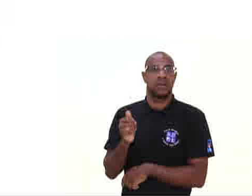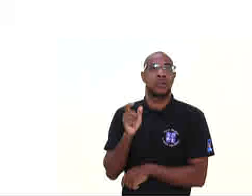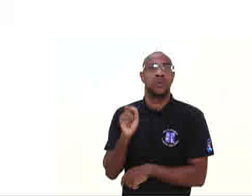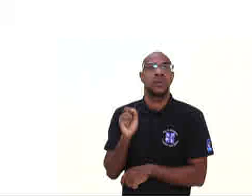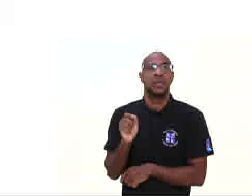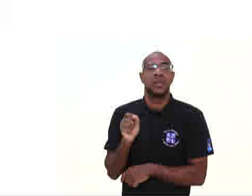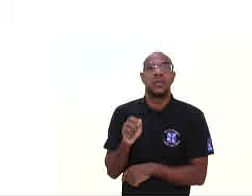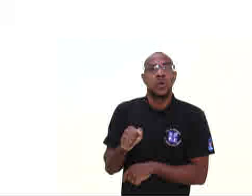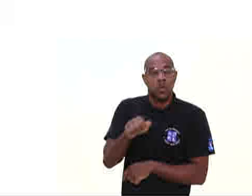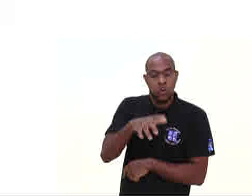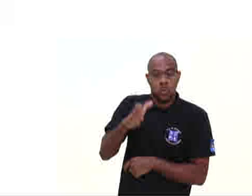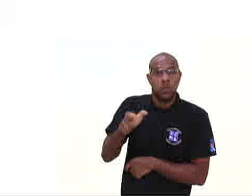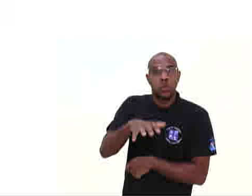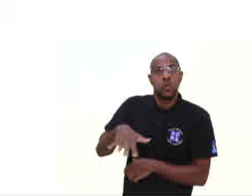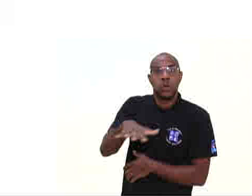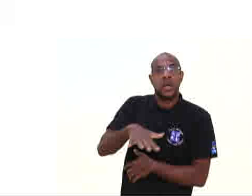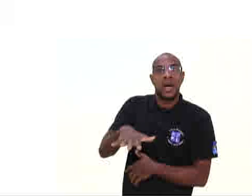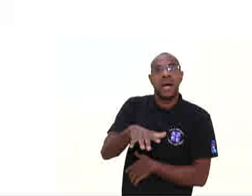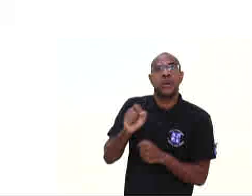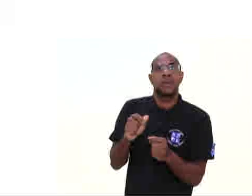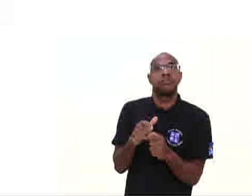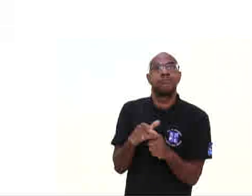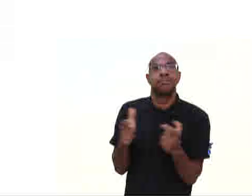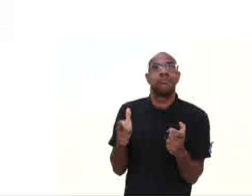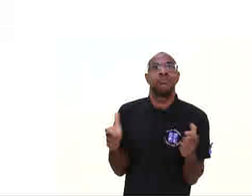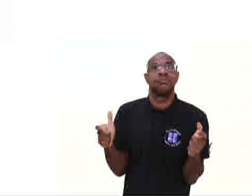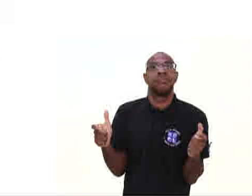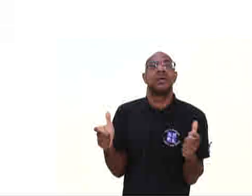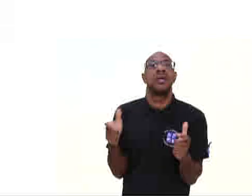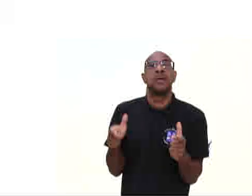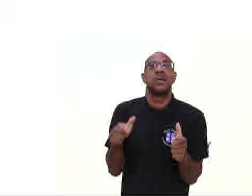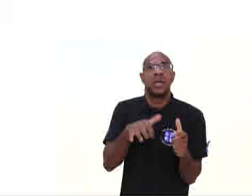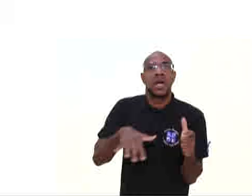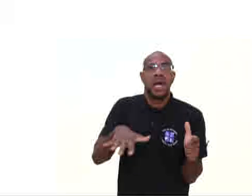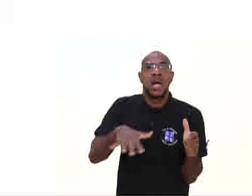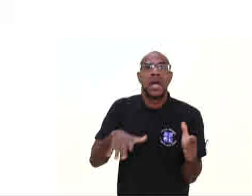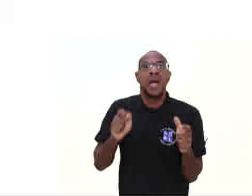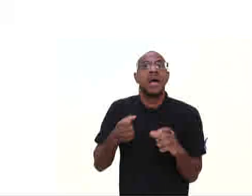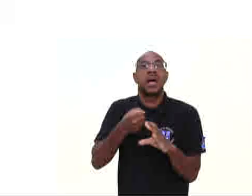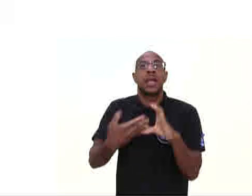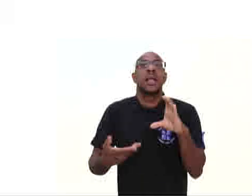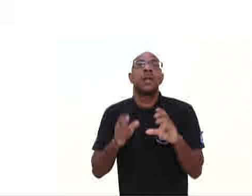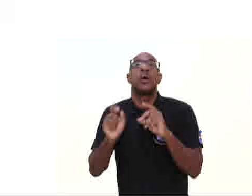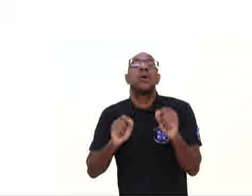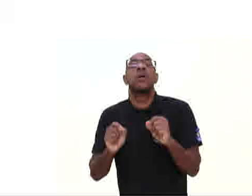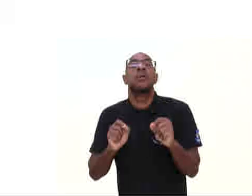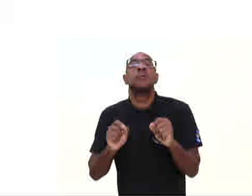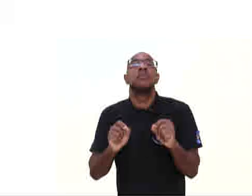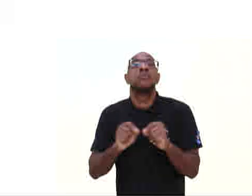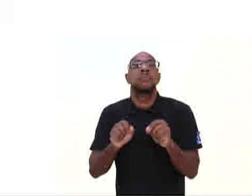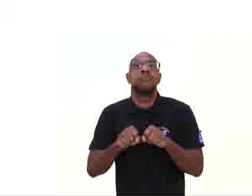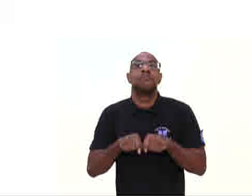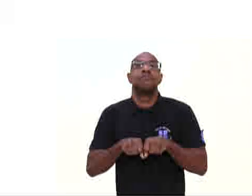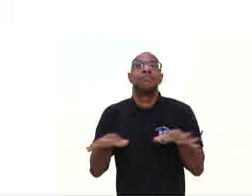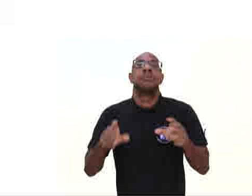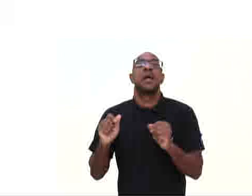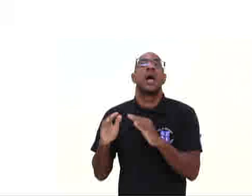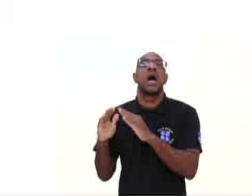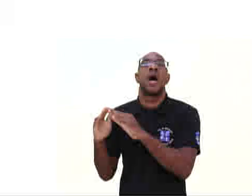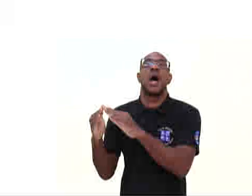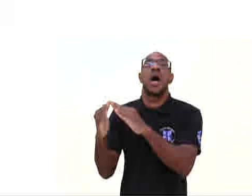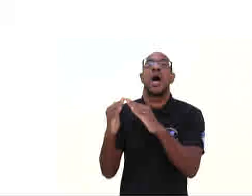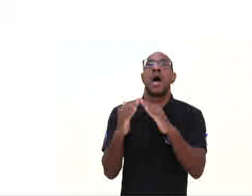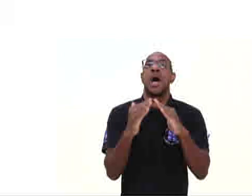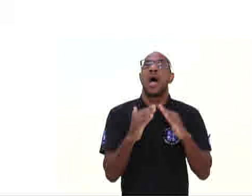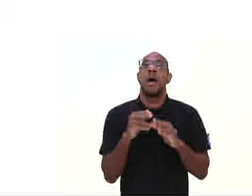o sertão um lugar de imensidão. O espaço do sertão é caracterizado pela dispersão de moradias,